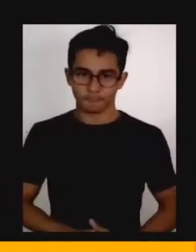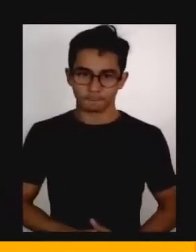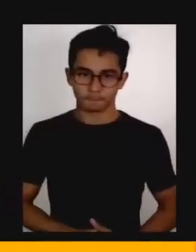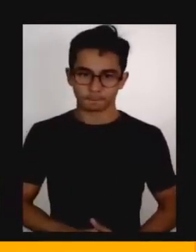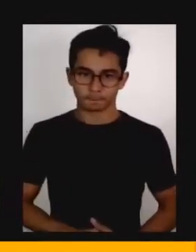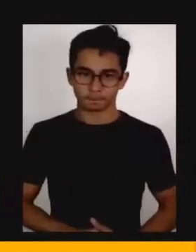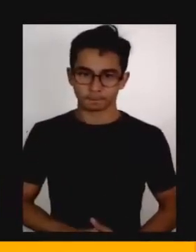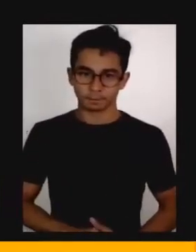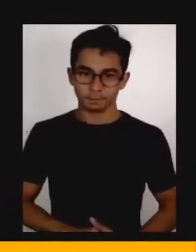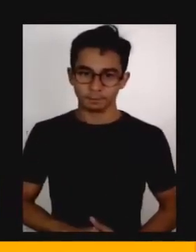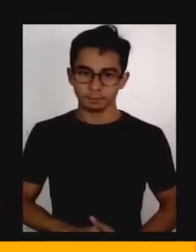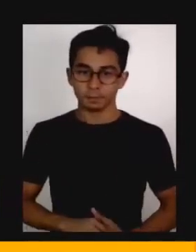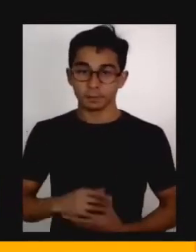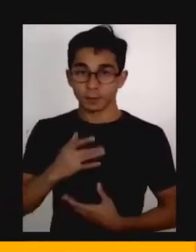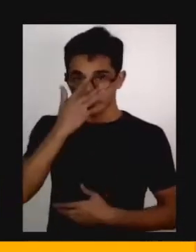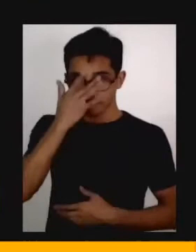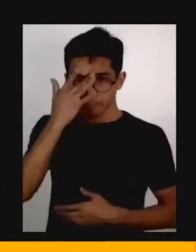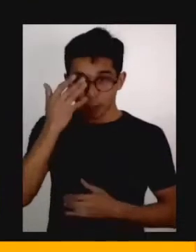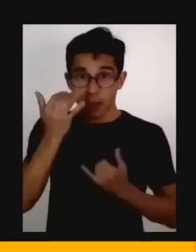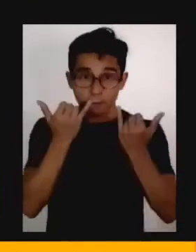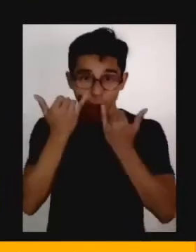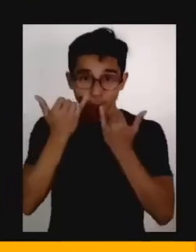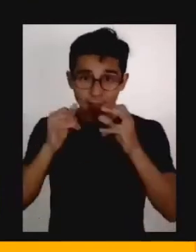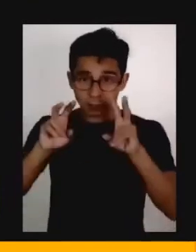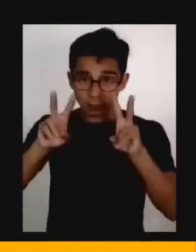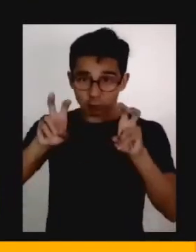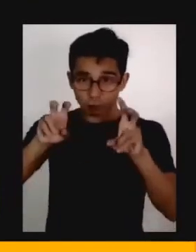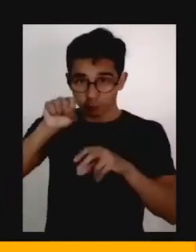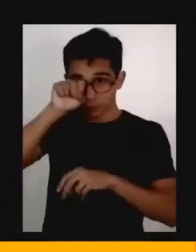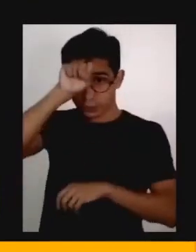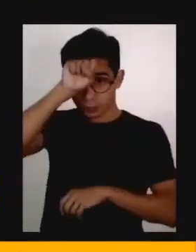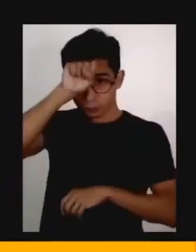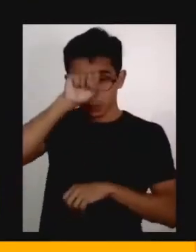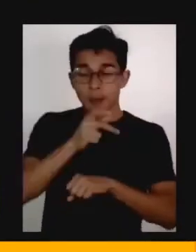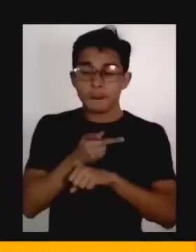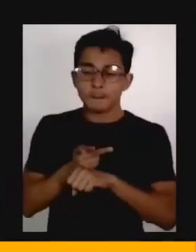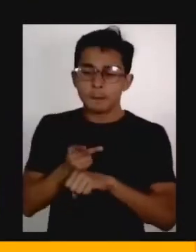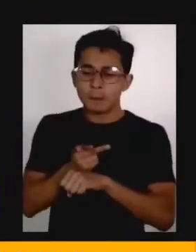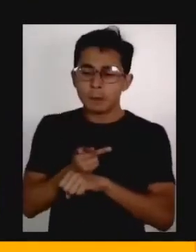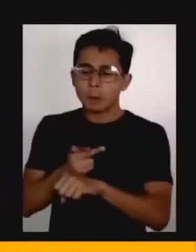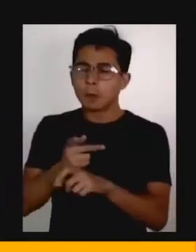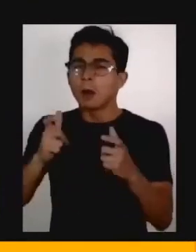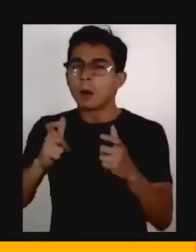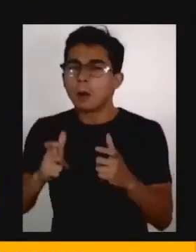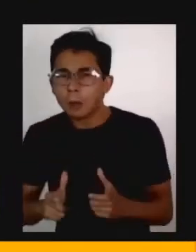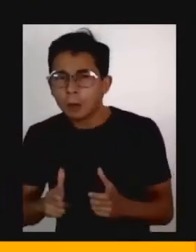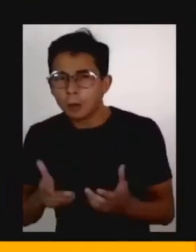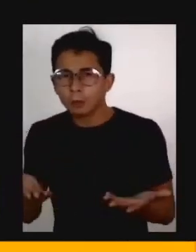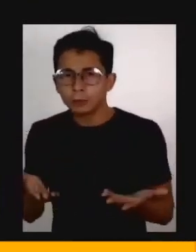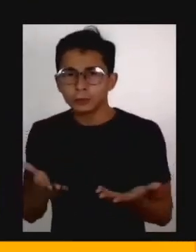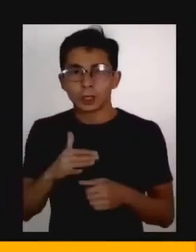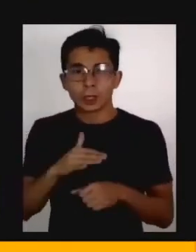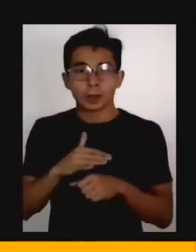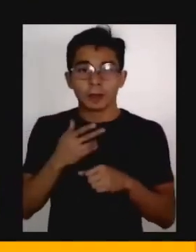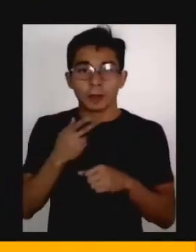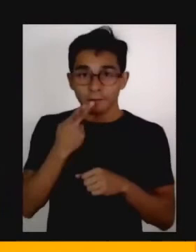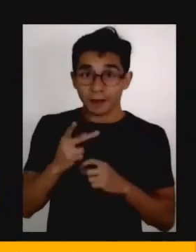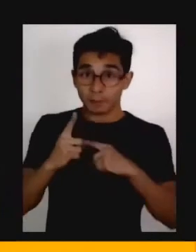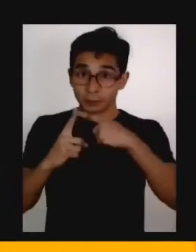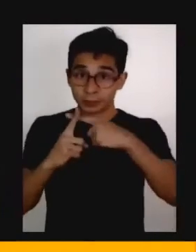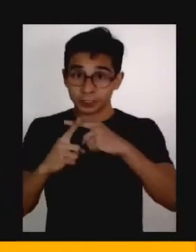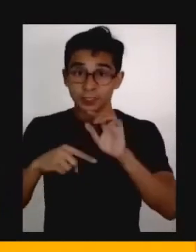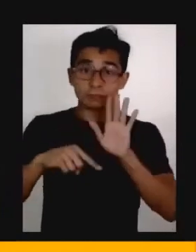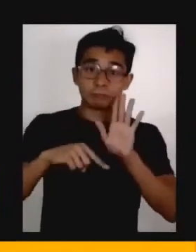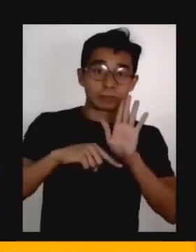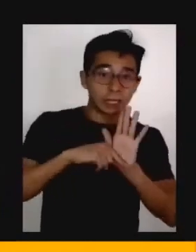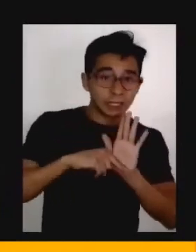sendo utilizada para essa conversa? A conversa é positiva? Ela é negativa, né? E aqui embaixo vocês conseguem ver aqui quem